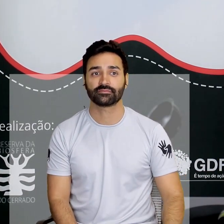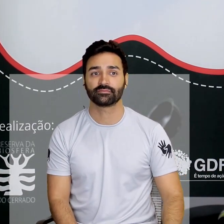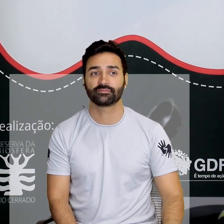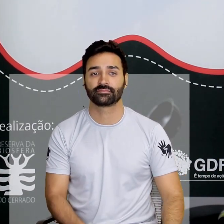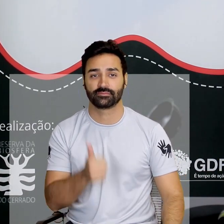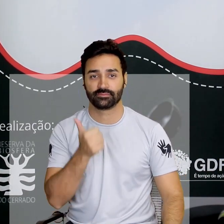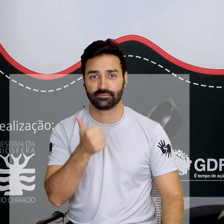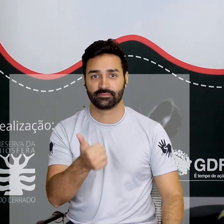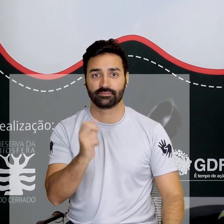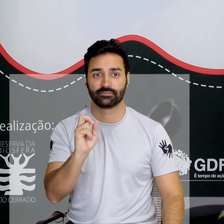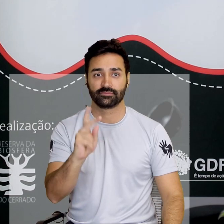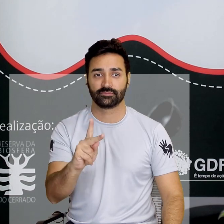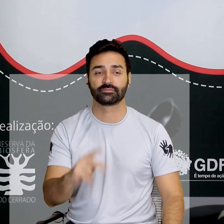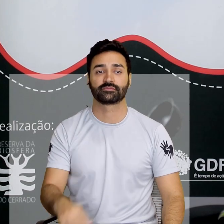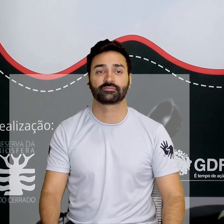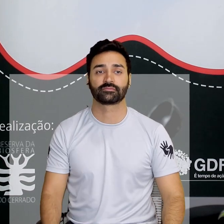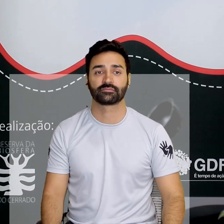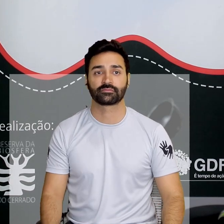Ok.